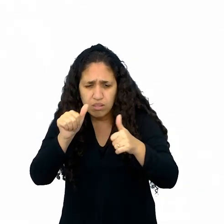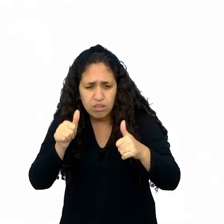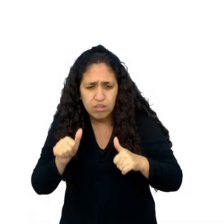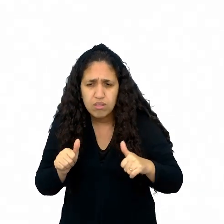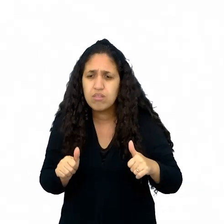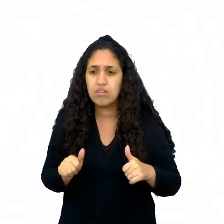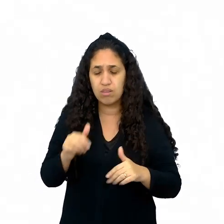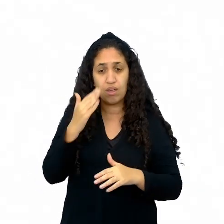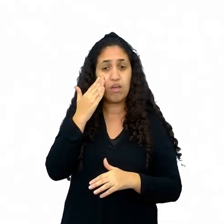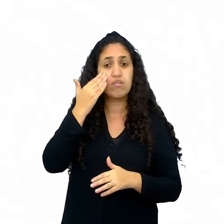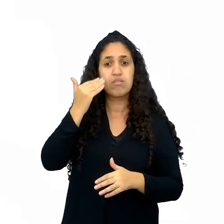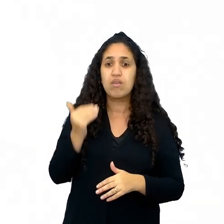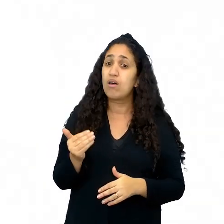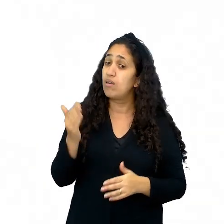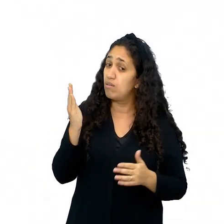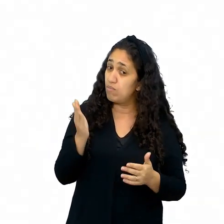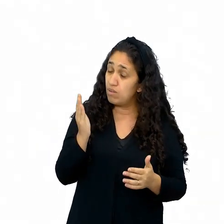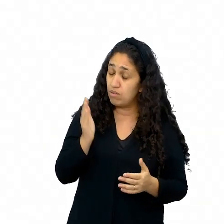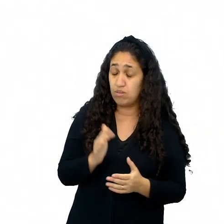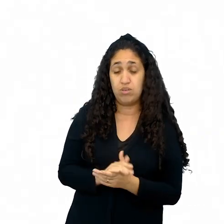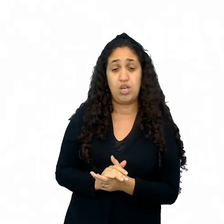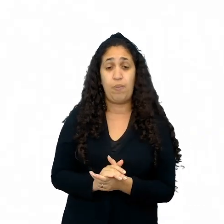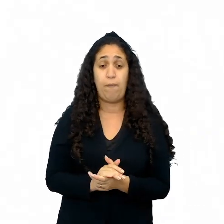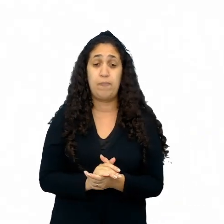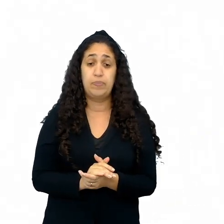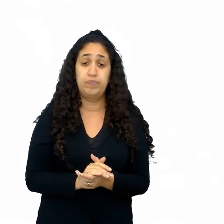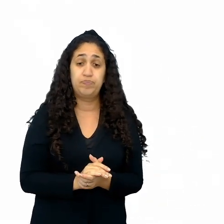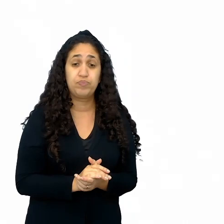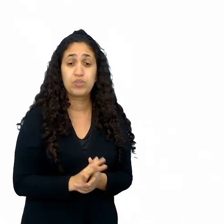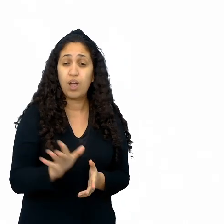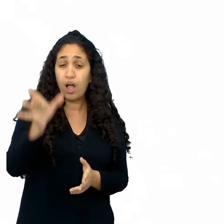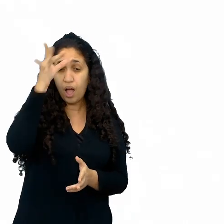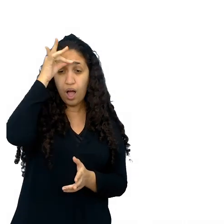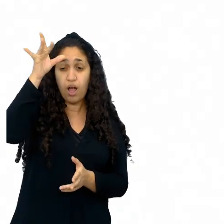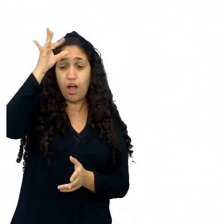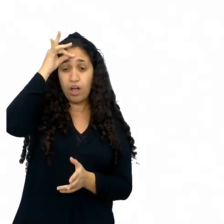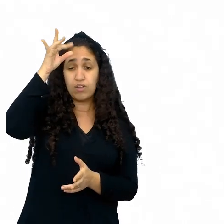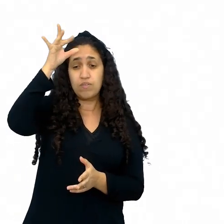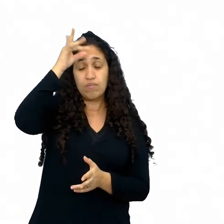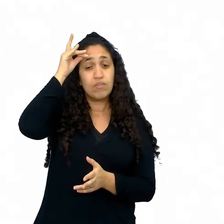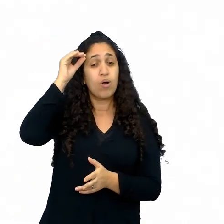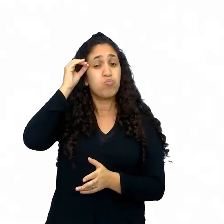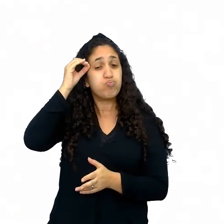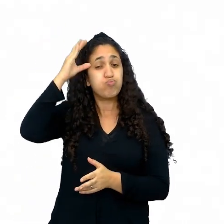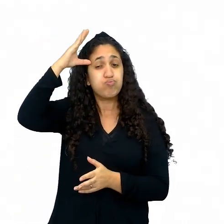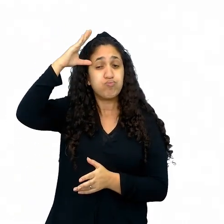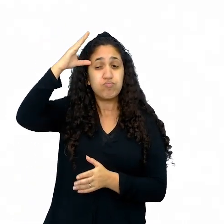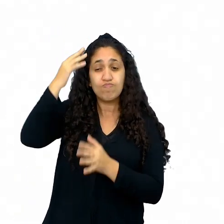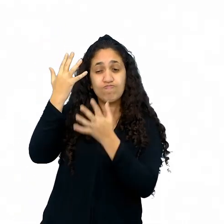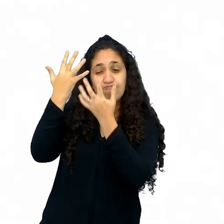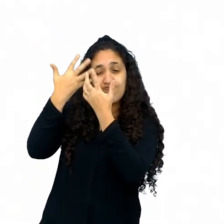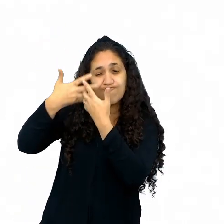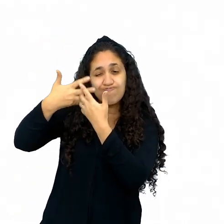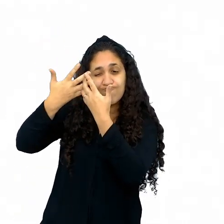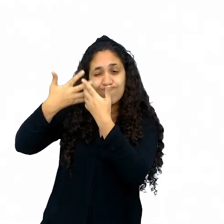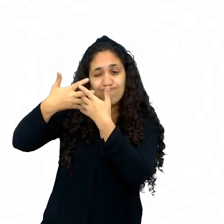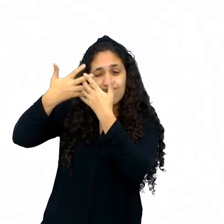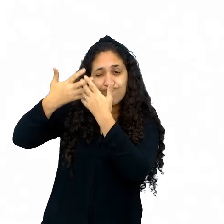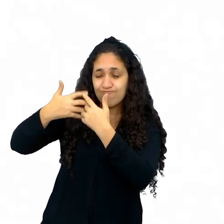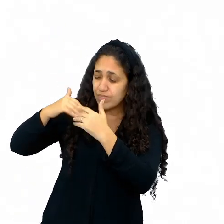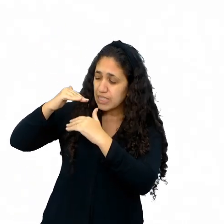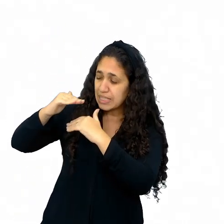Sabemos, então, considerando aí a gradação do conhecimento, esse processo cognitivo já está num nível